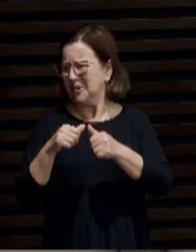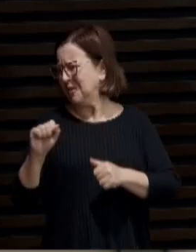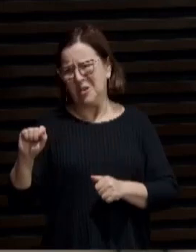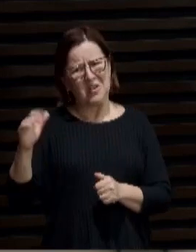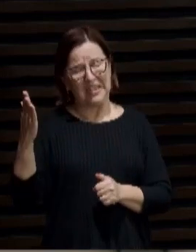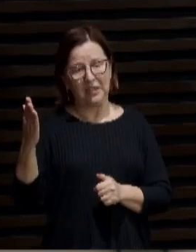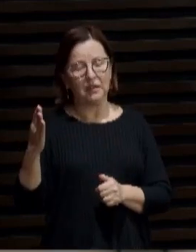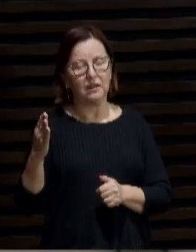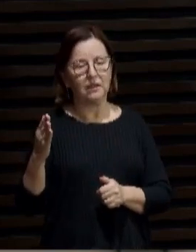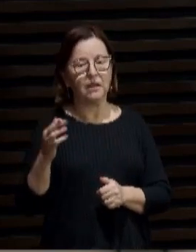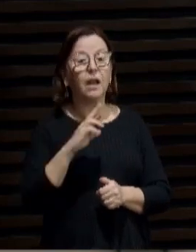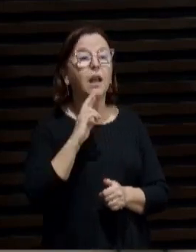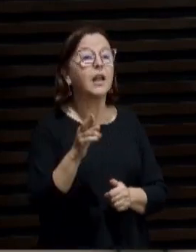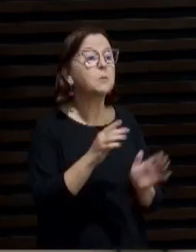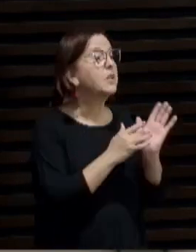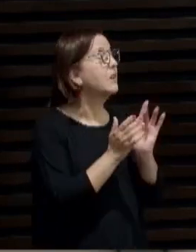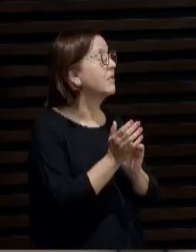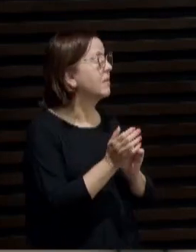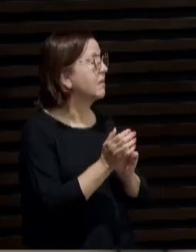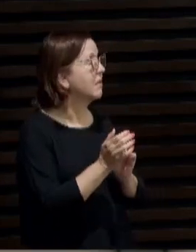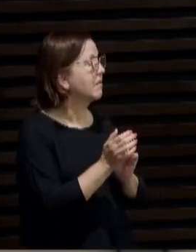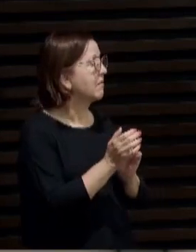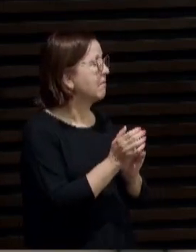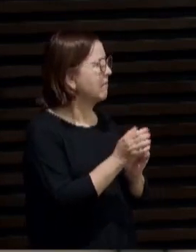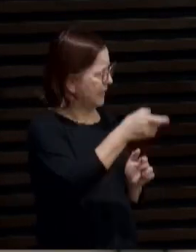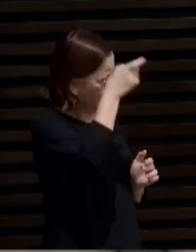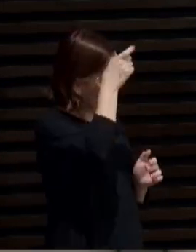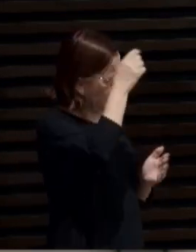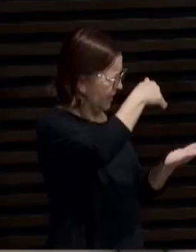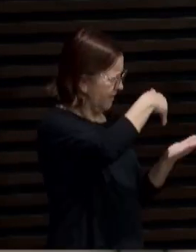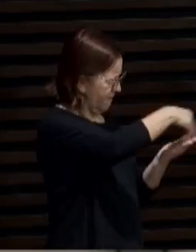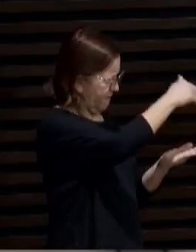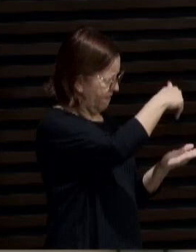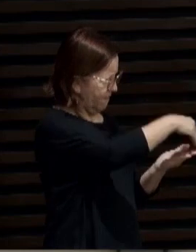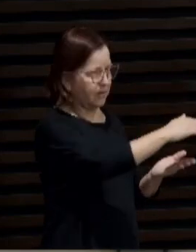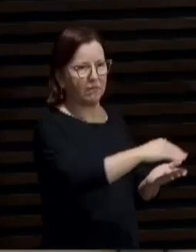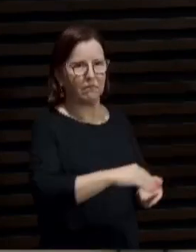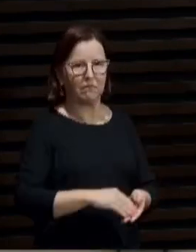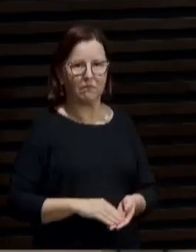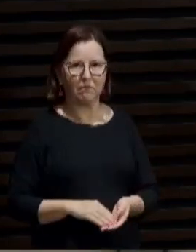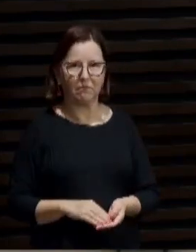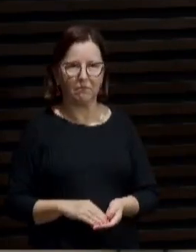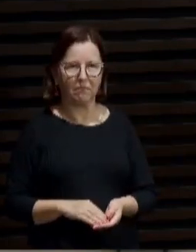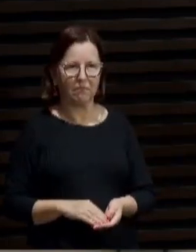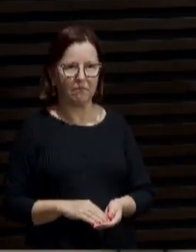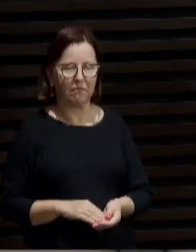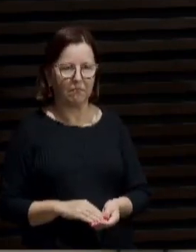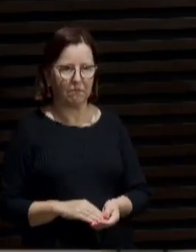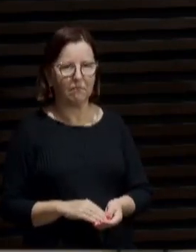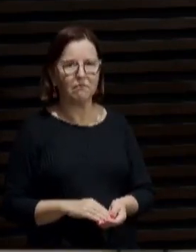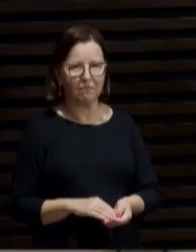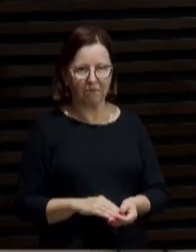O que Jesus fala para Pedro? Ô Satanás, é você falando aí, né? Conheço a voz, já